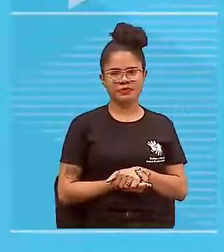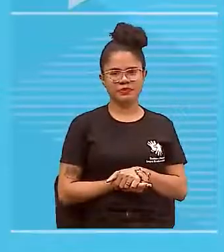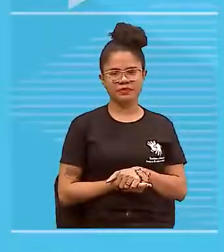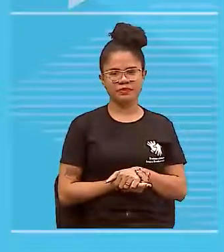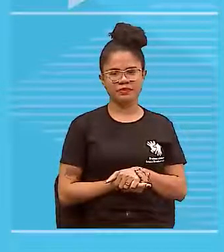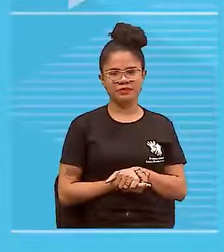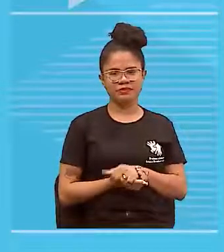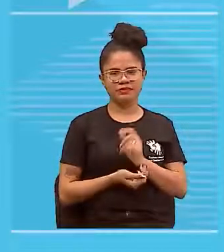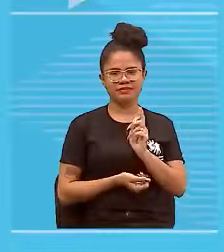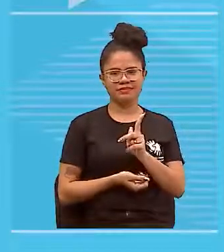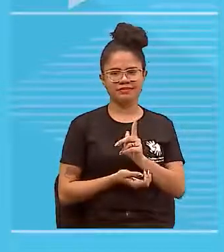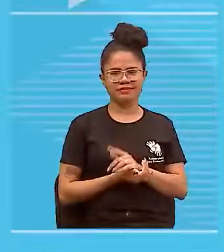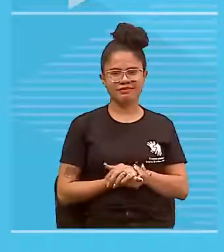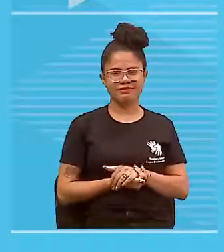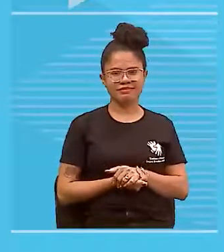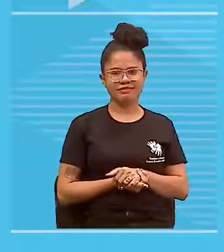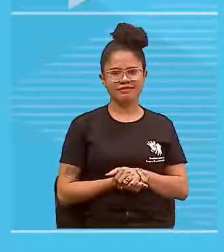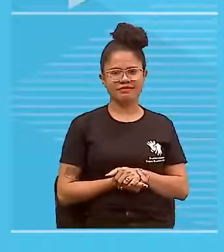ok